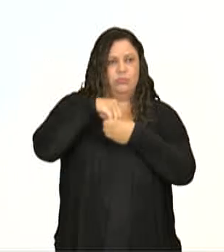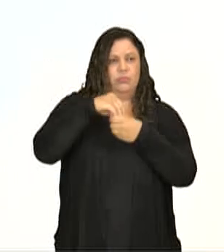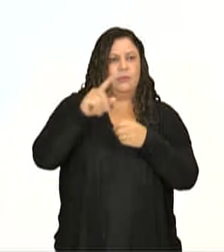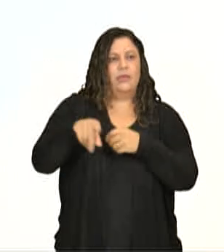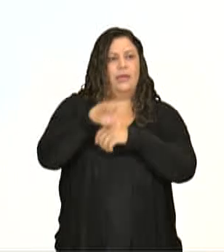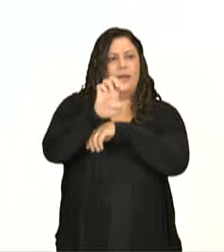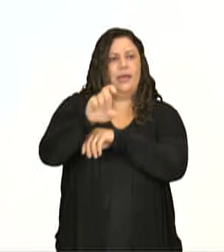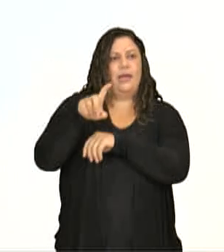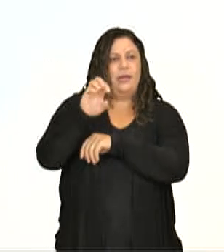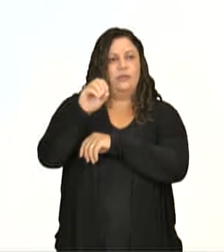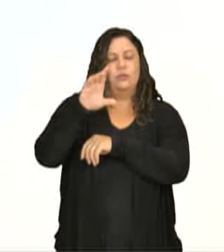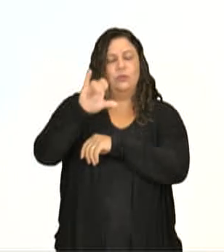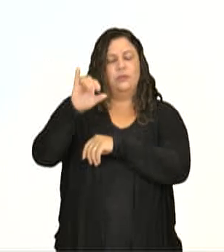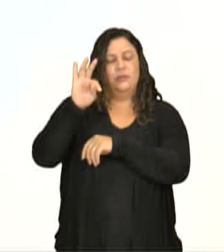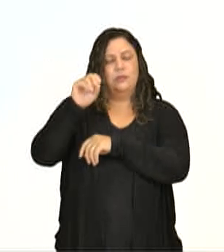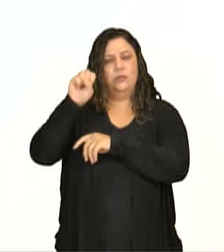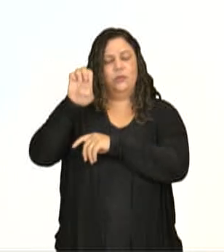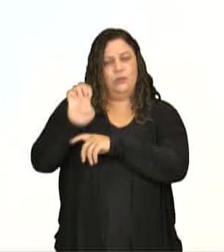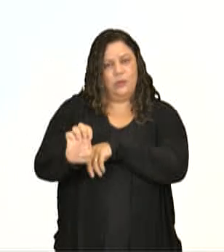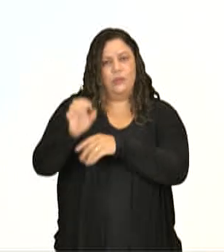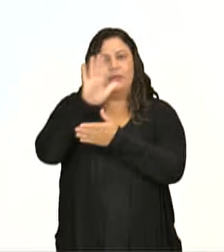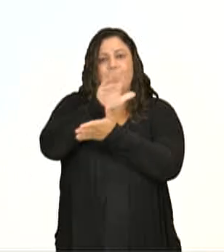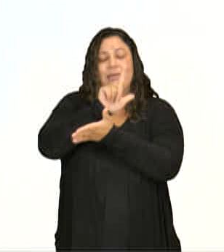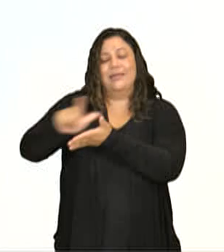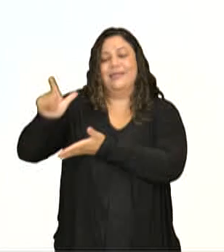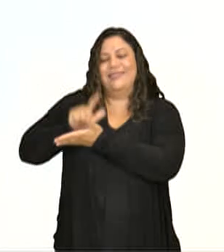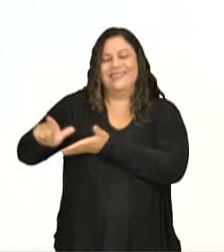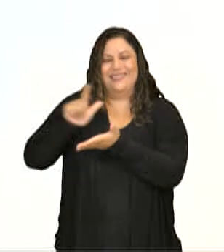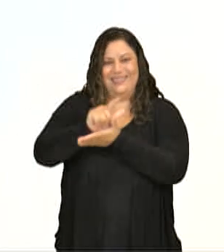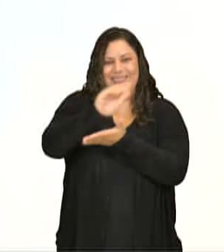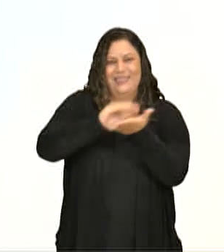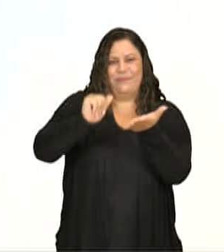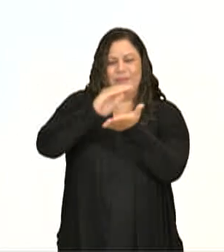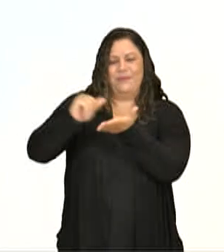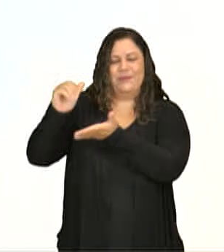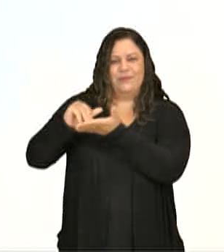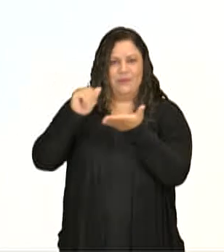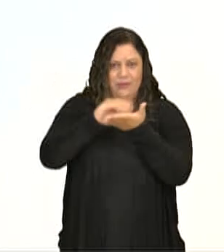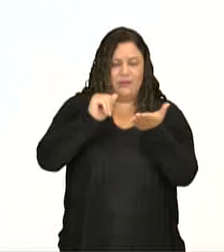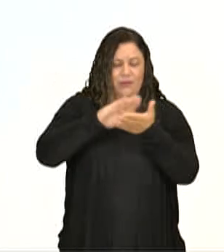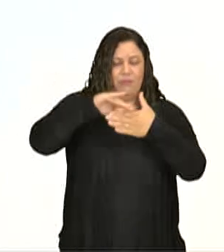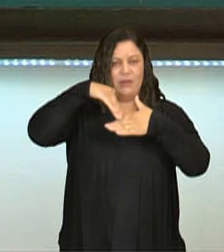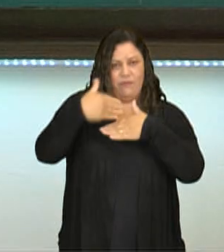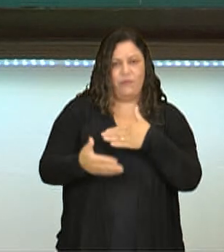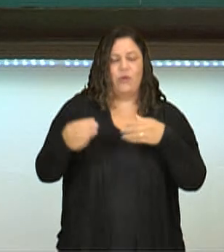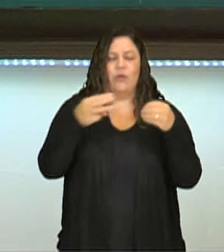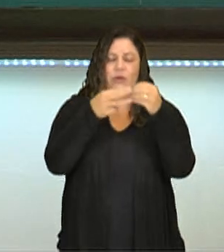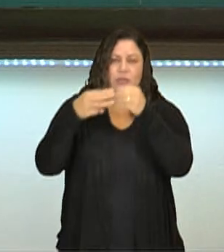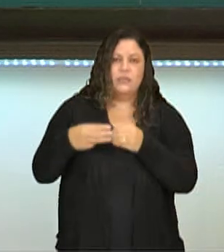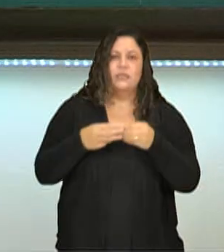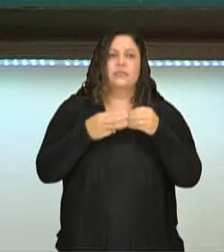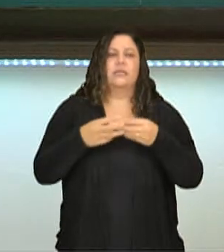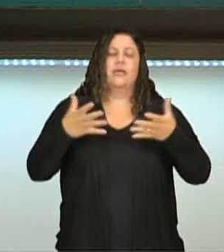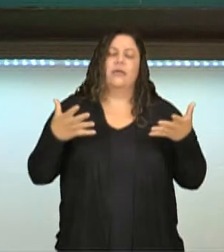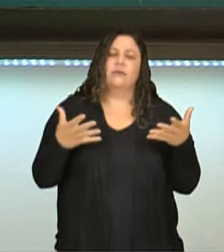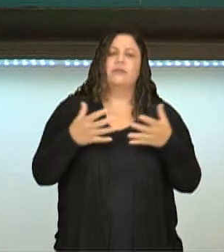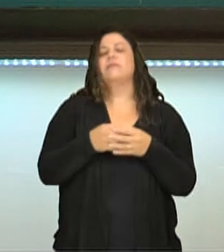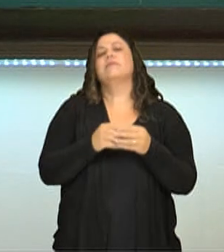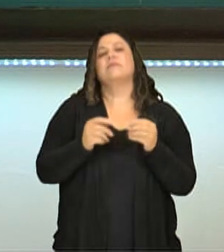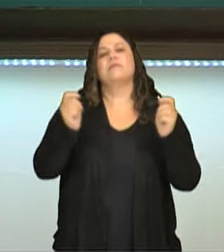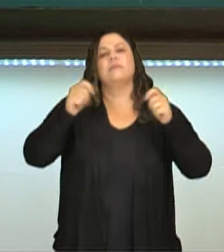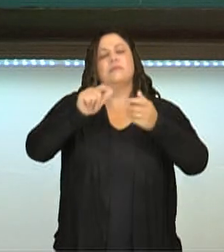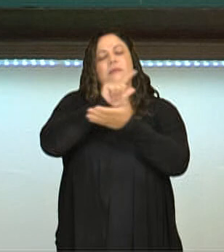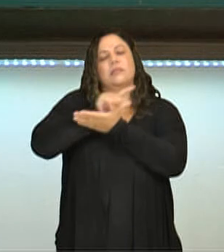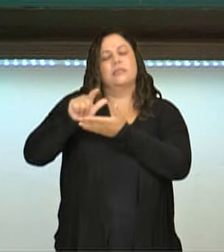a exocitose é o processo de eliminação das partículas digeridas para fora da célula. Então eles vão jogar, né? Ou seja,